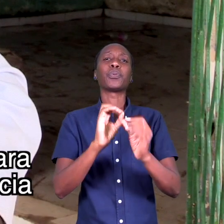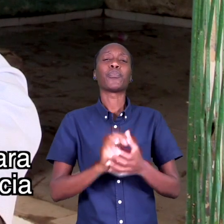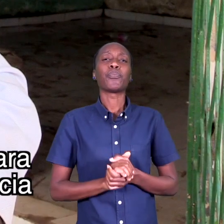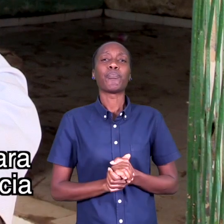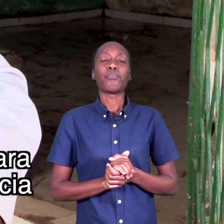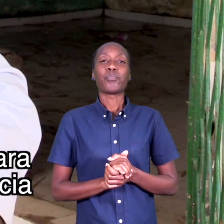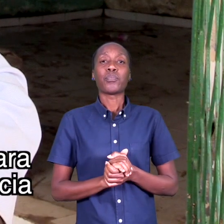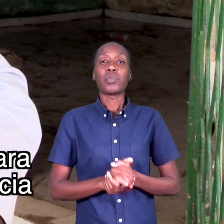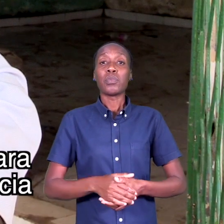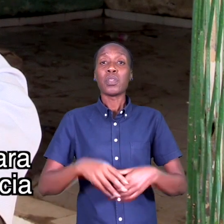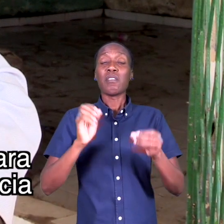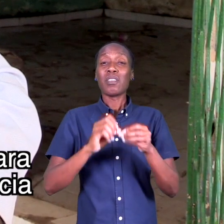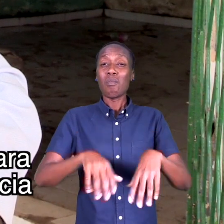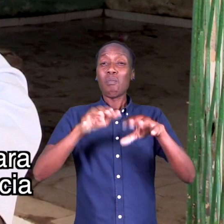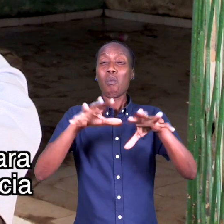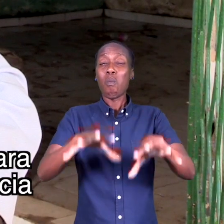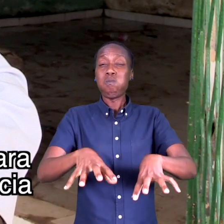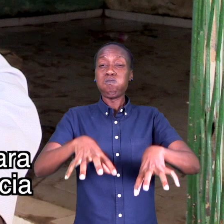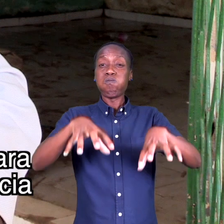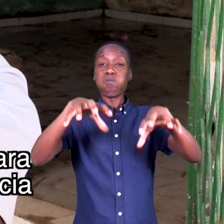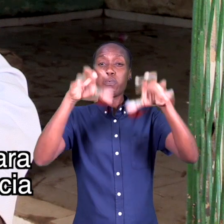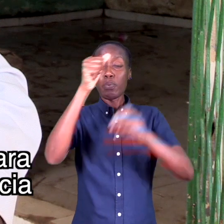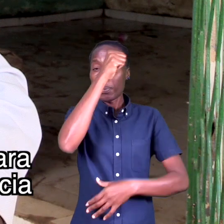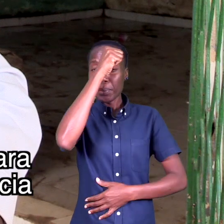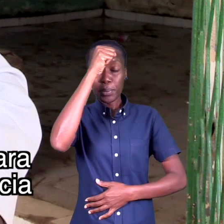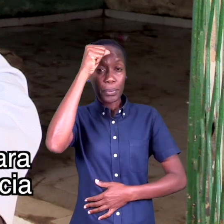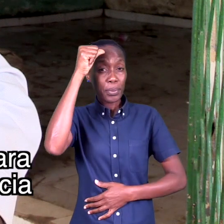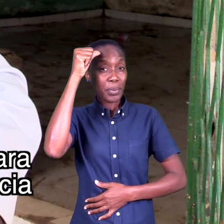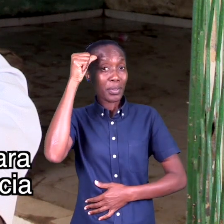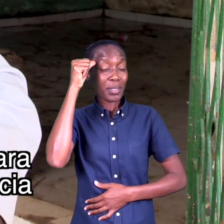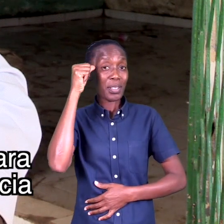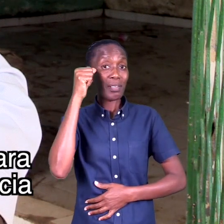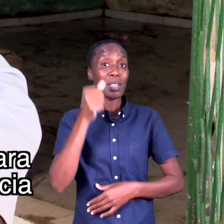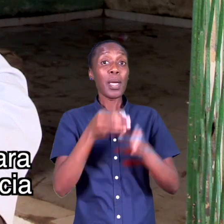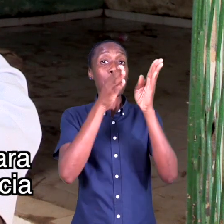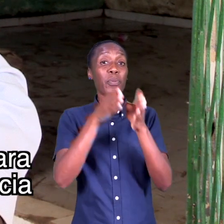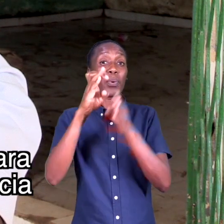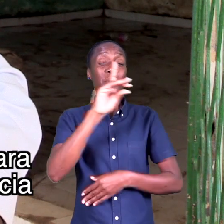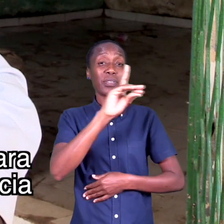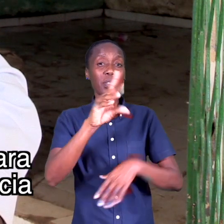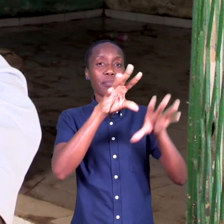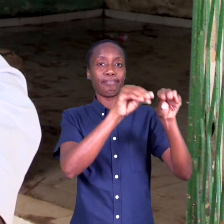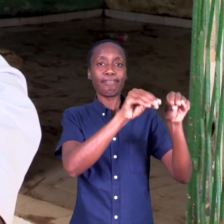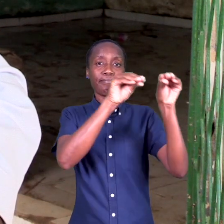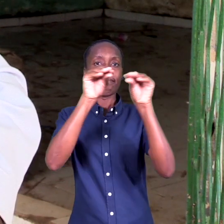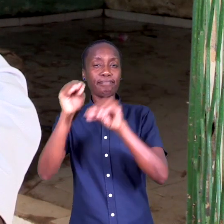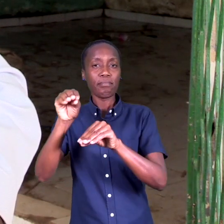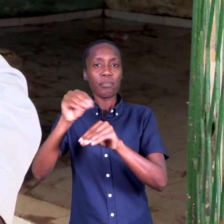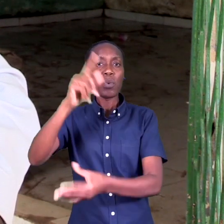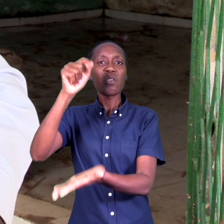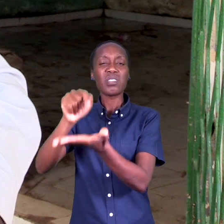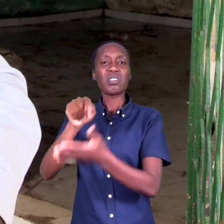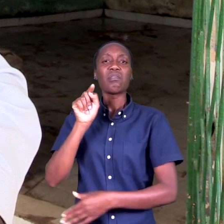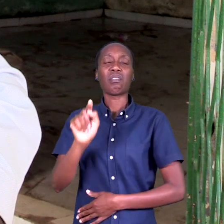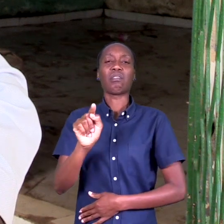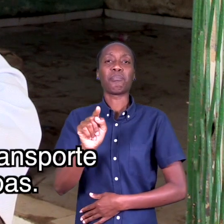Naquele período de cheias, foi muito difícil para poderem tirar as pessoas com deficiência para o centro